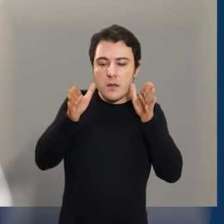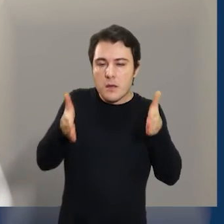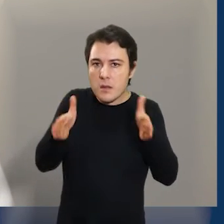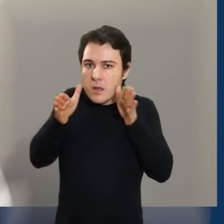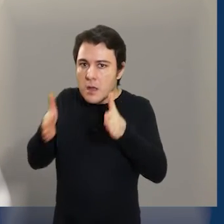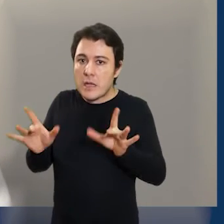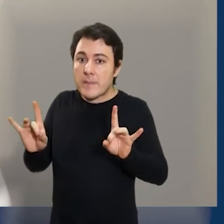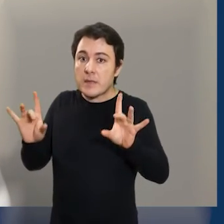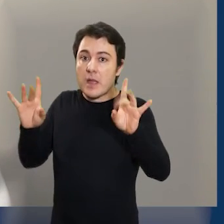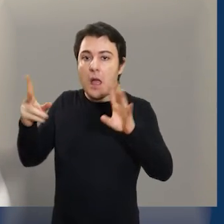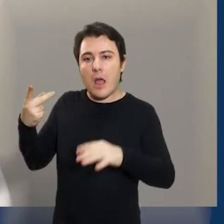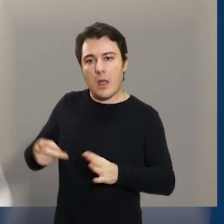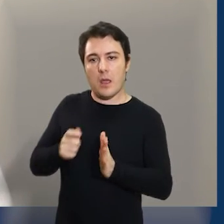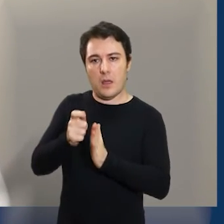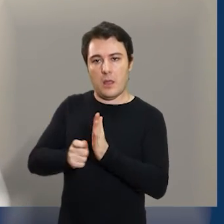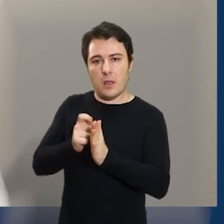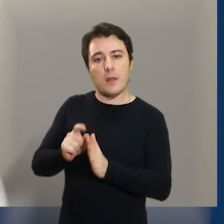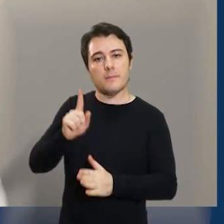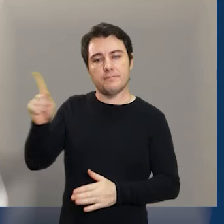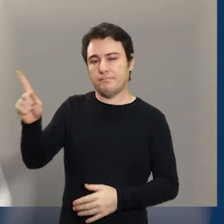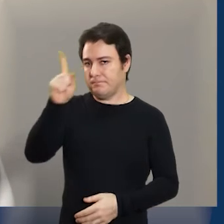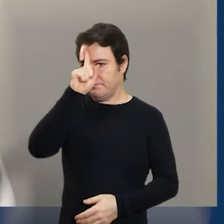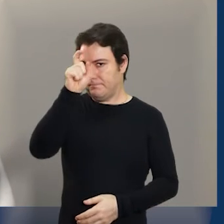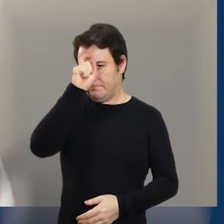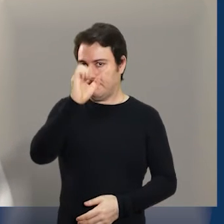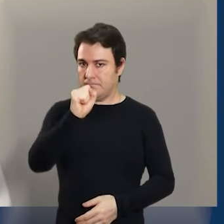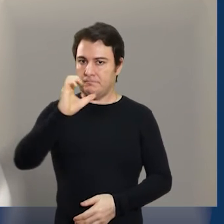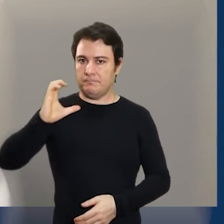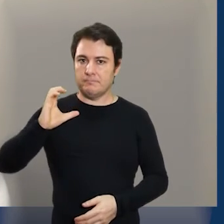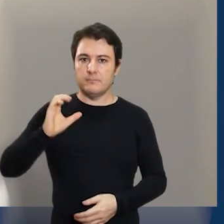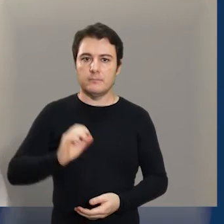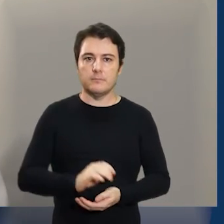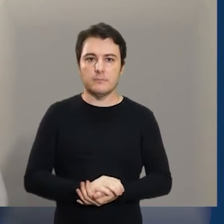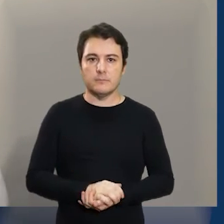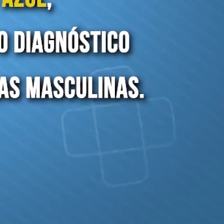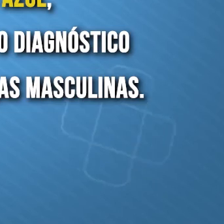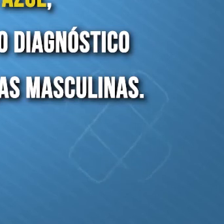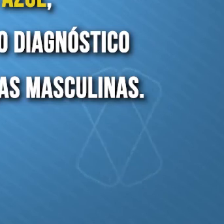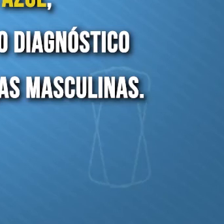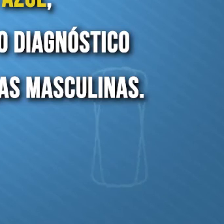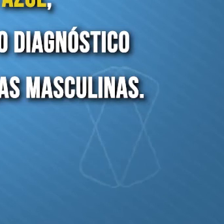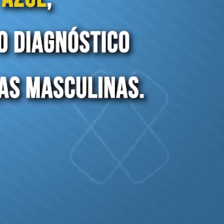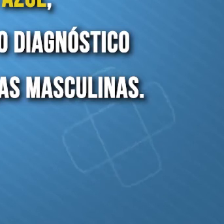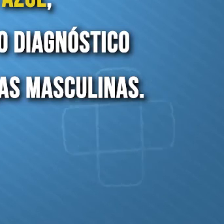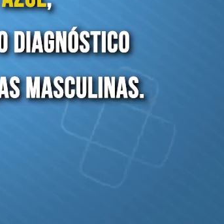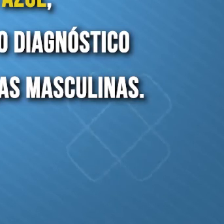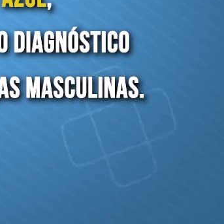ser encaminhado para o nosso serviço de referência, que é a Santa Casa de Araraquara.